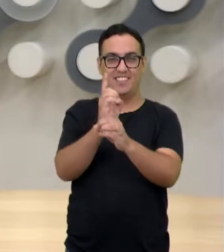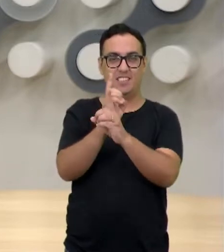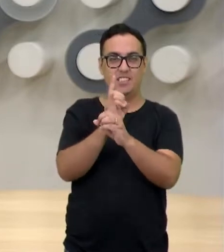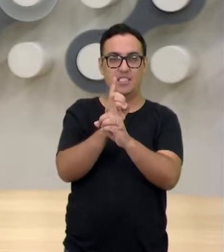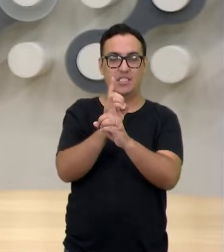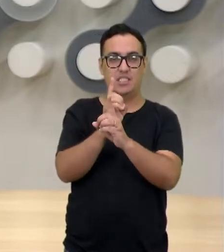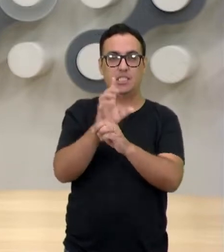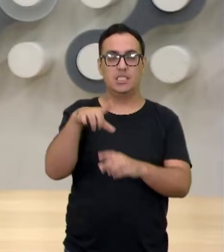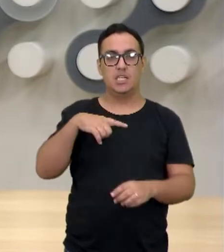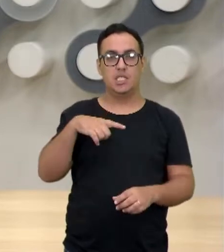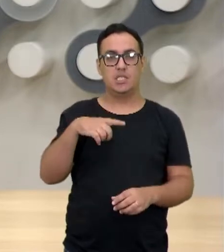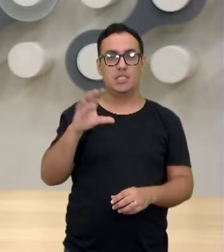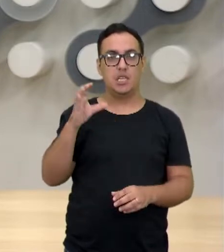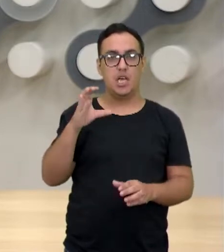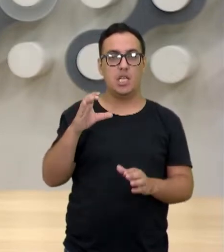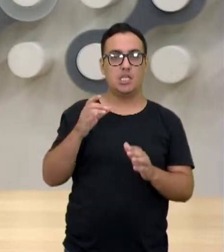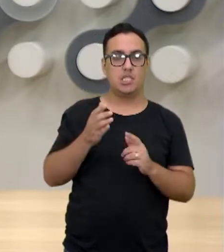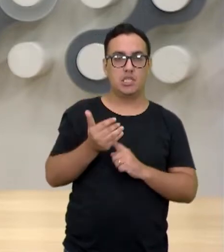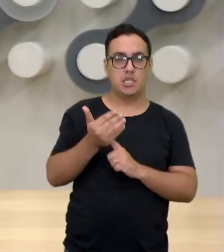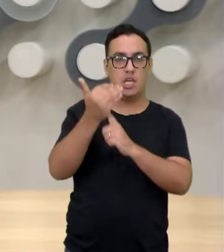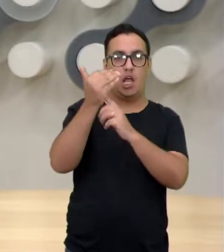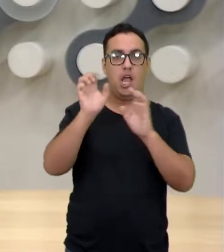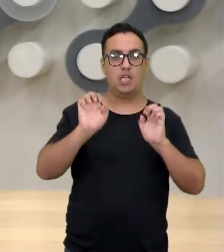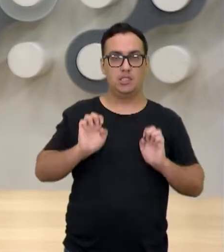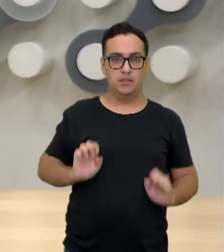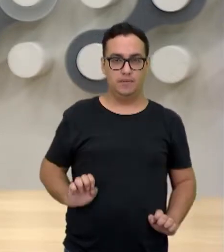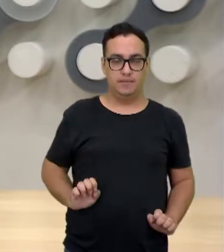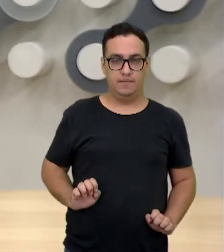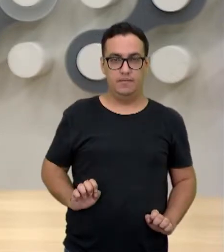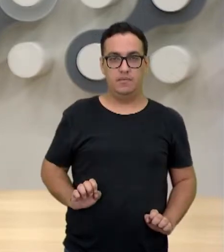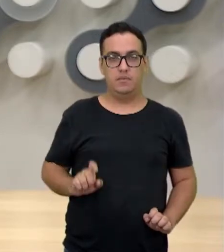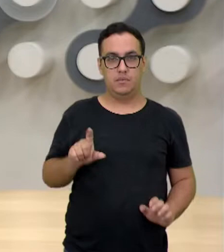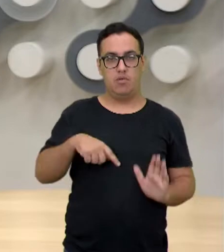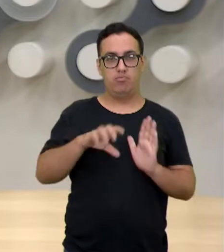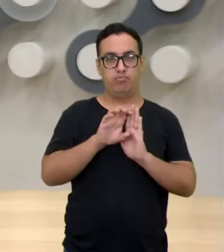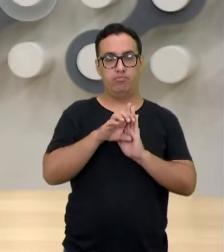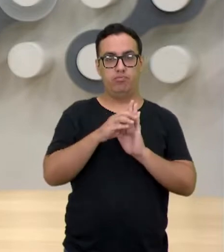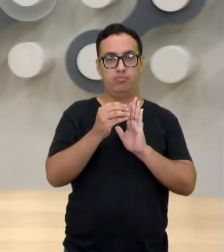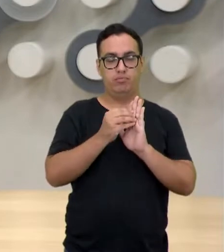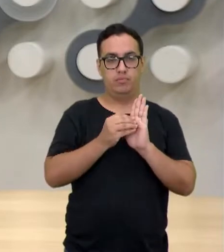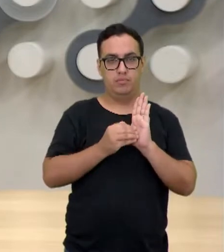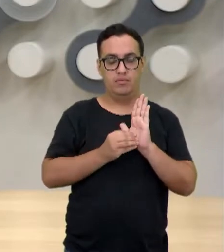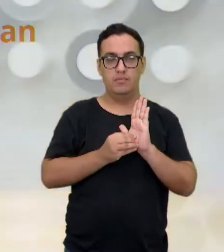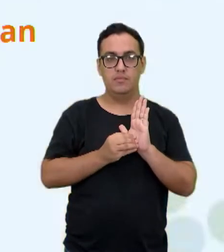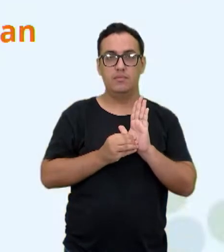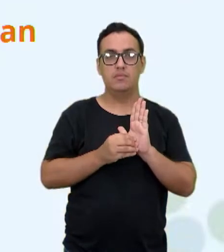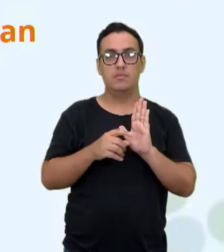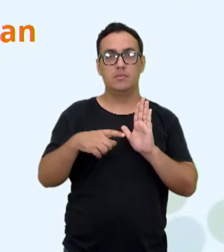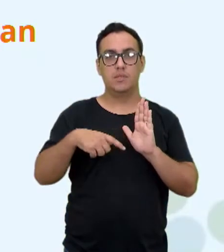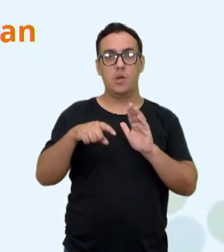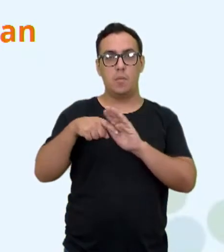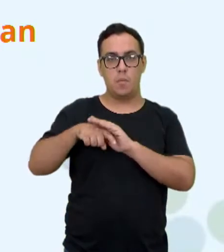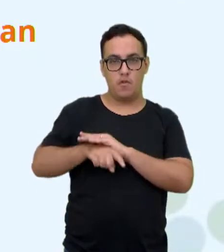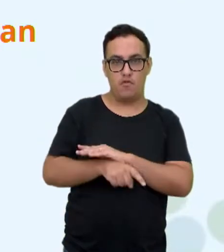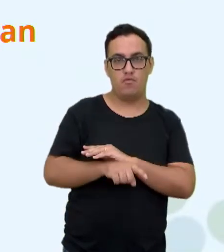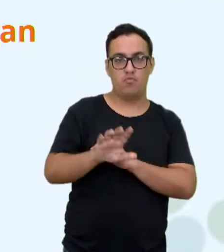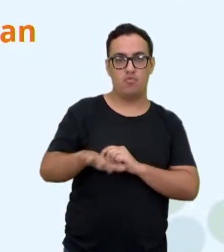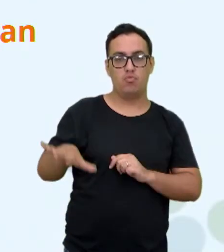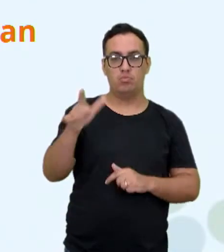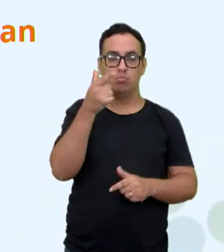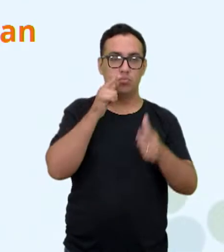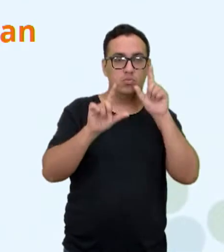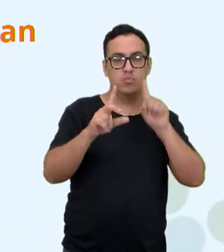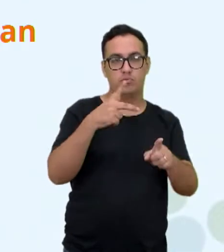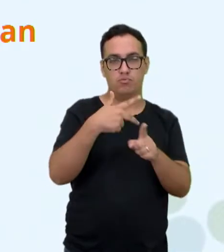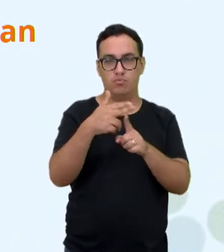ciência, tecnologia e ética, esse componente curricular, não é? Que faz parte do aprofundamento Superar